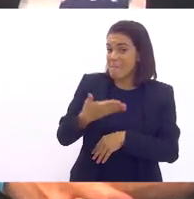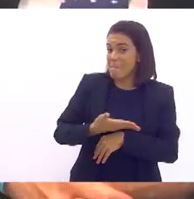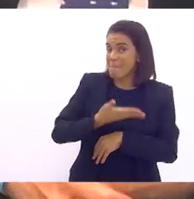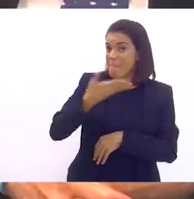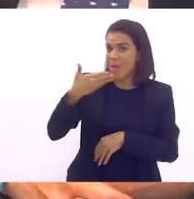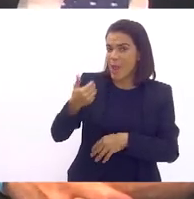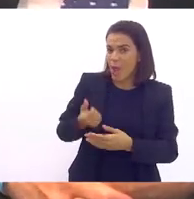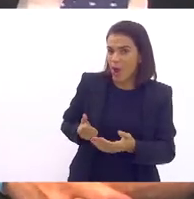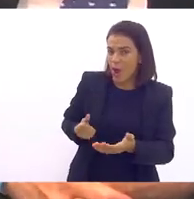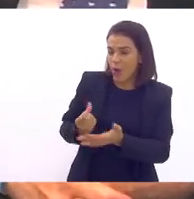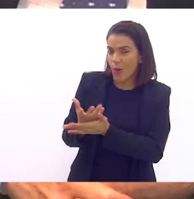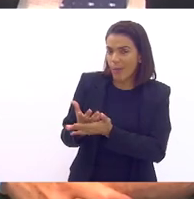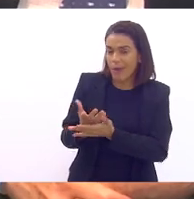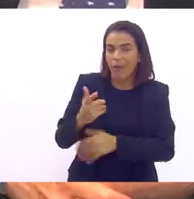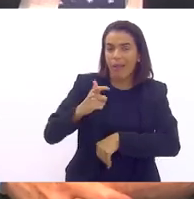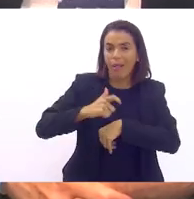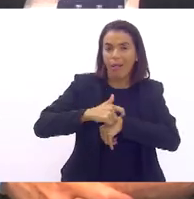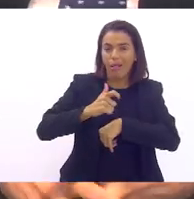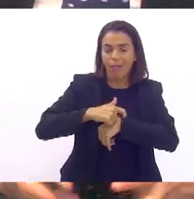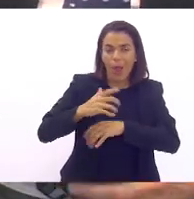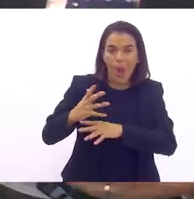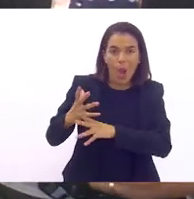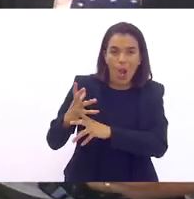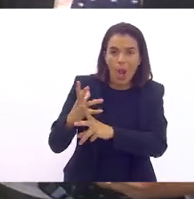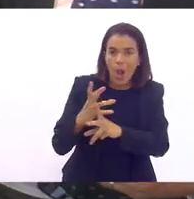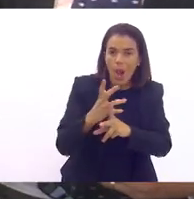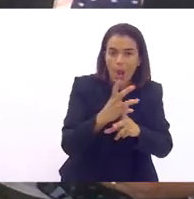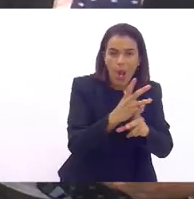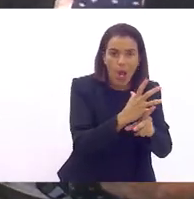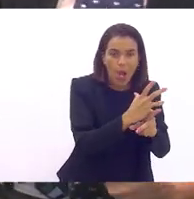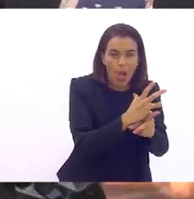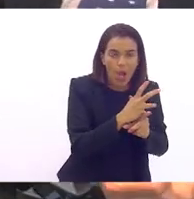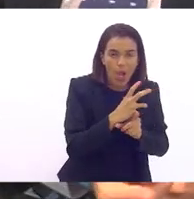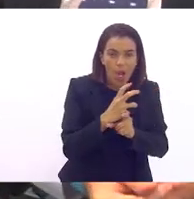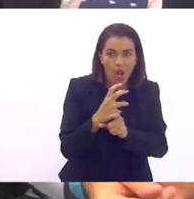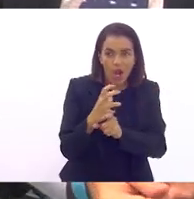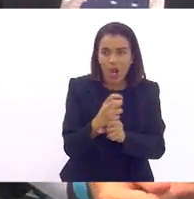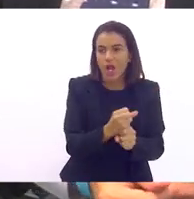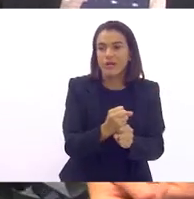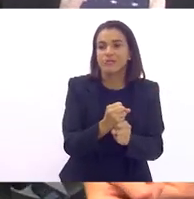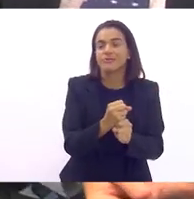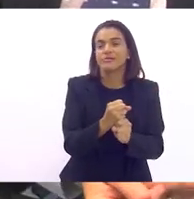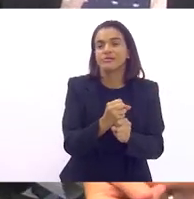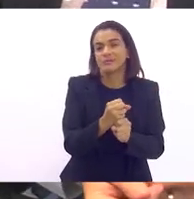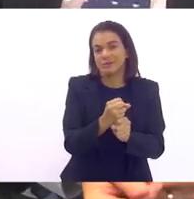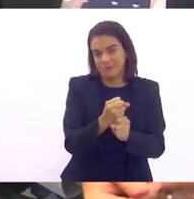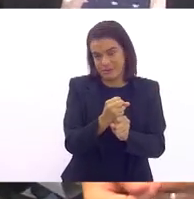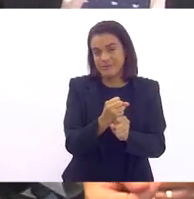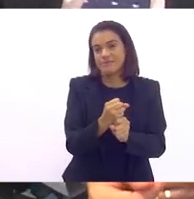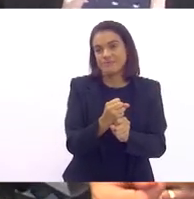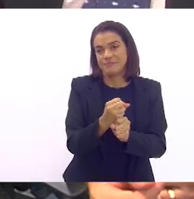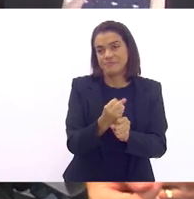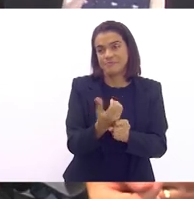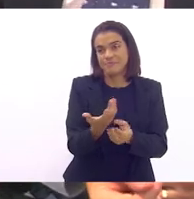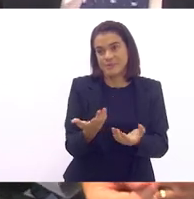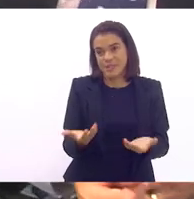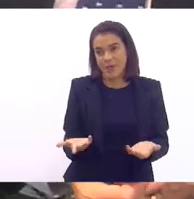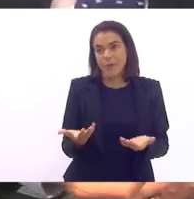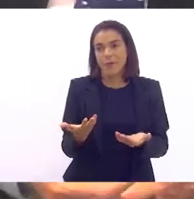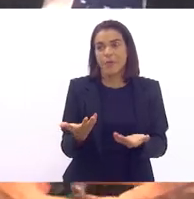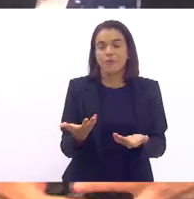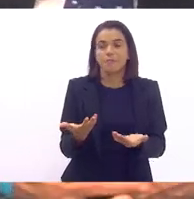compra Nem sempre é na hora que você soma todas as participações das diversas entidades né então